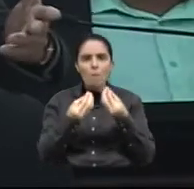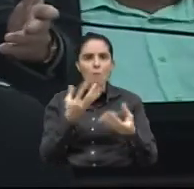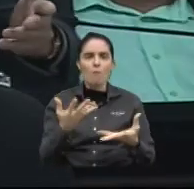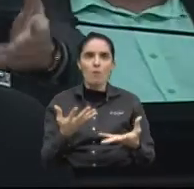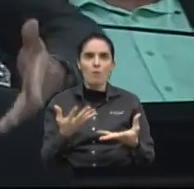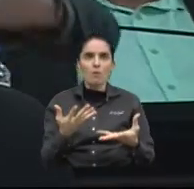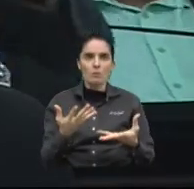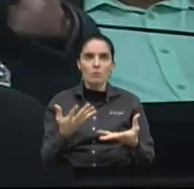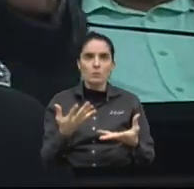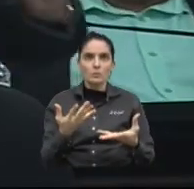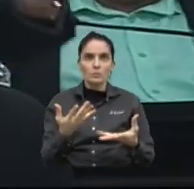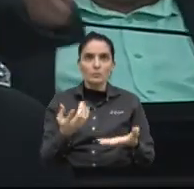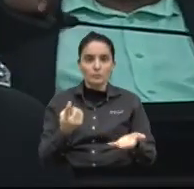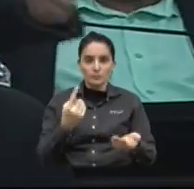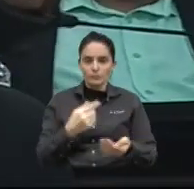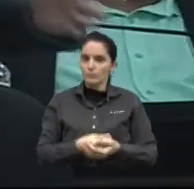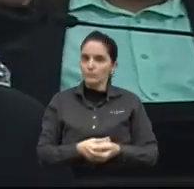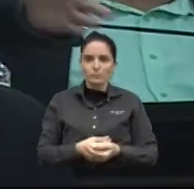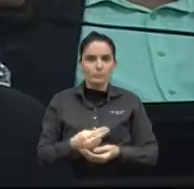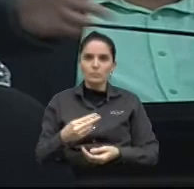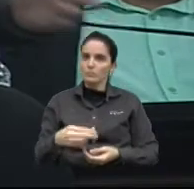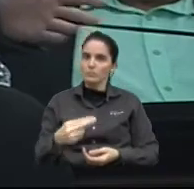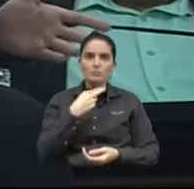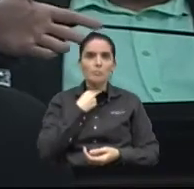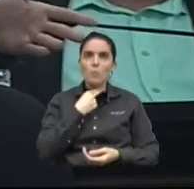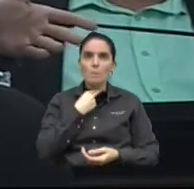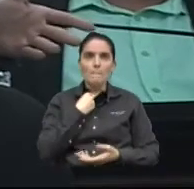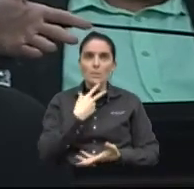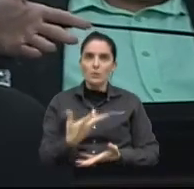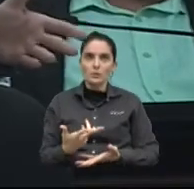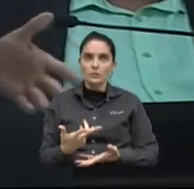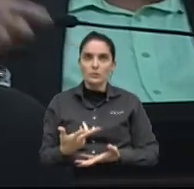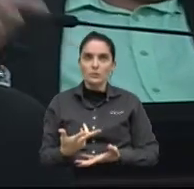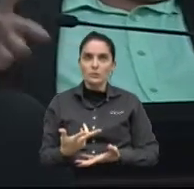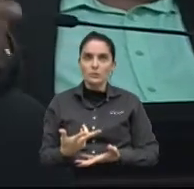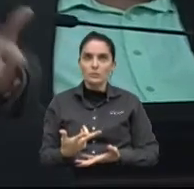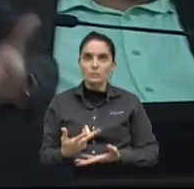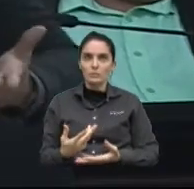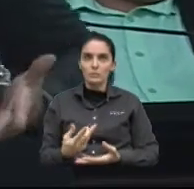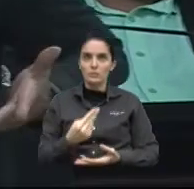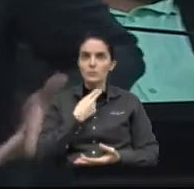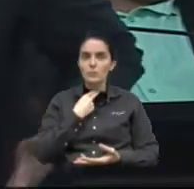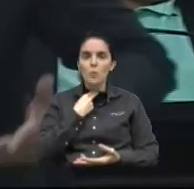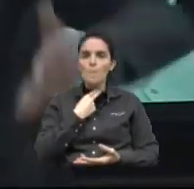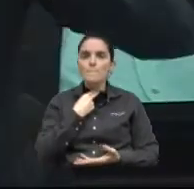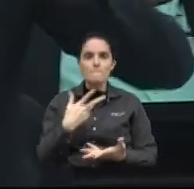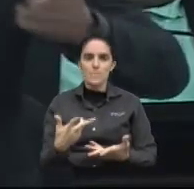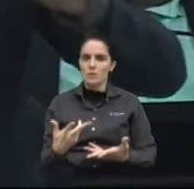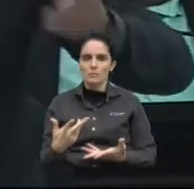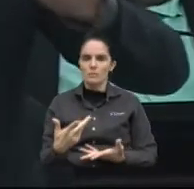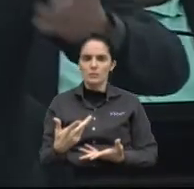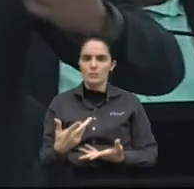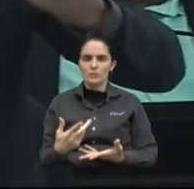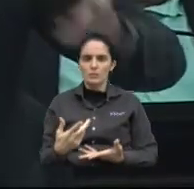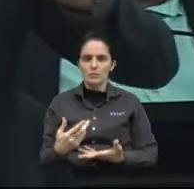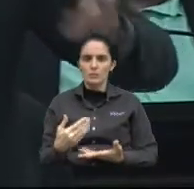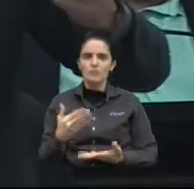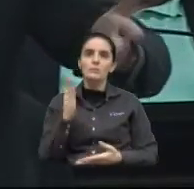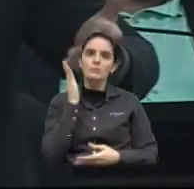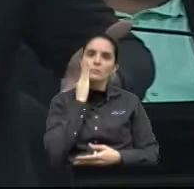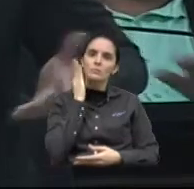com uma sem vergonhice 10 começa o ano com passe 4 uma sem vergonhice